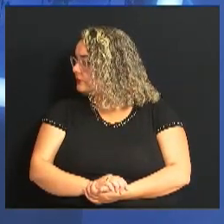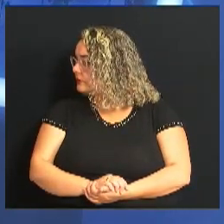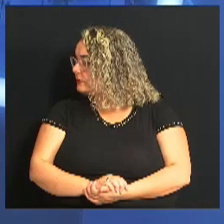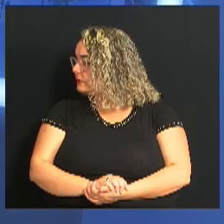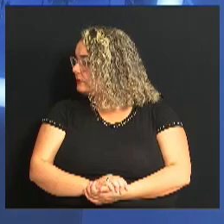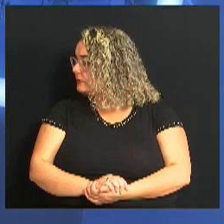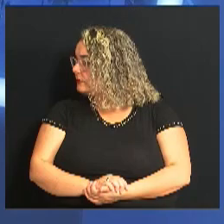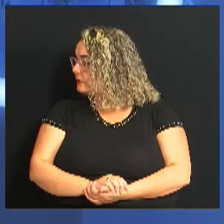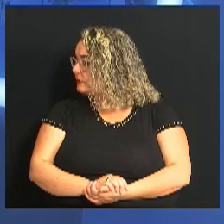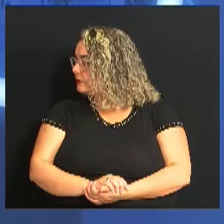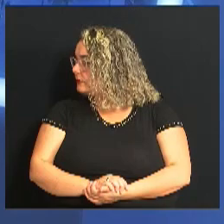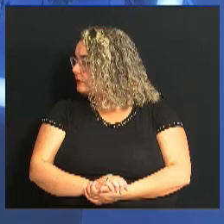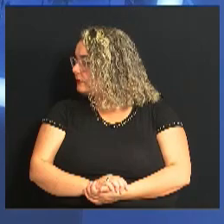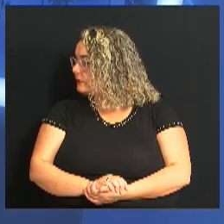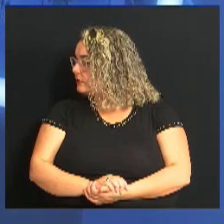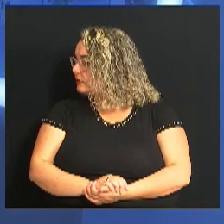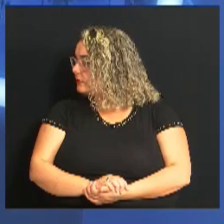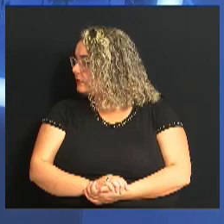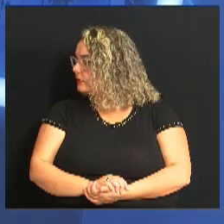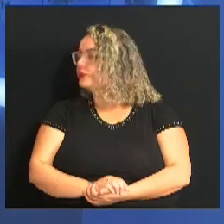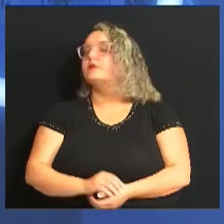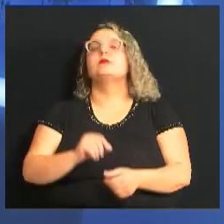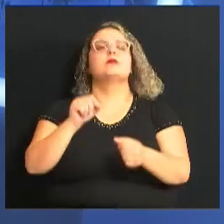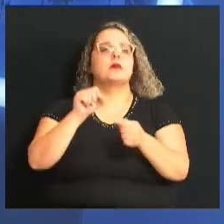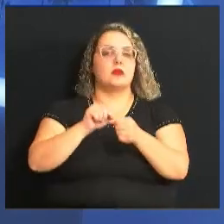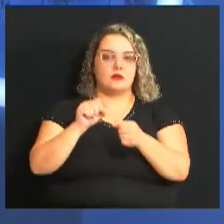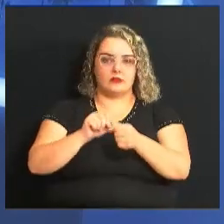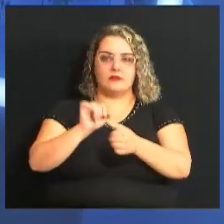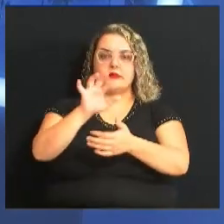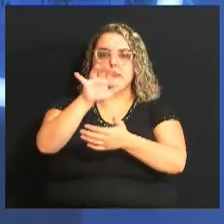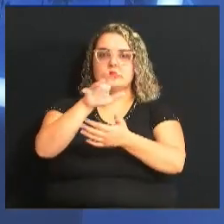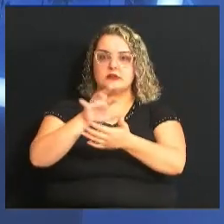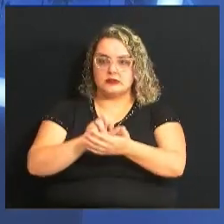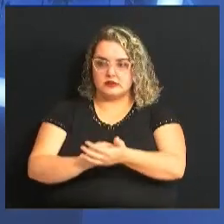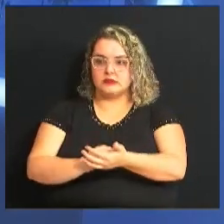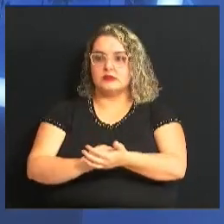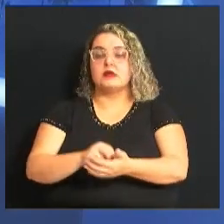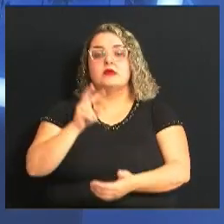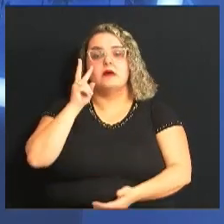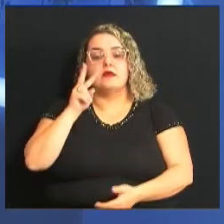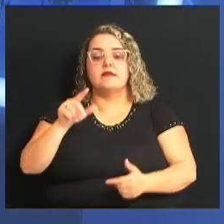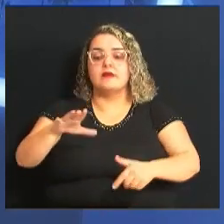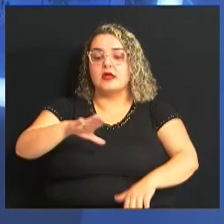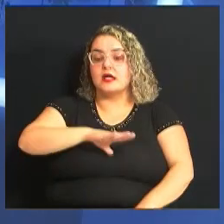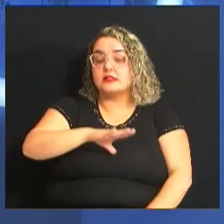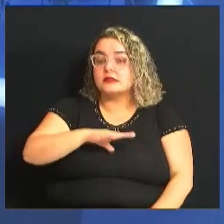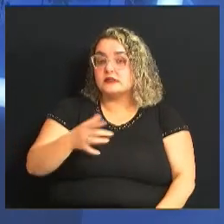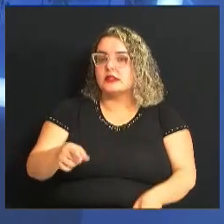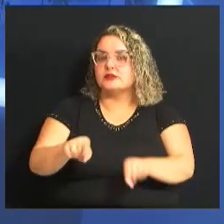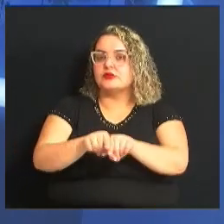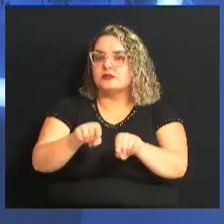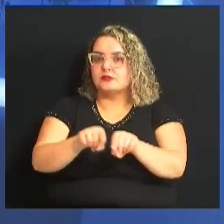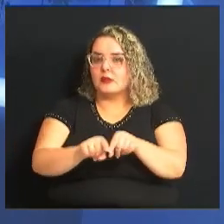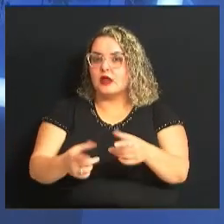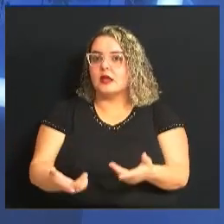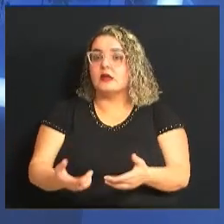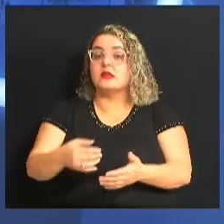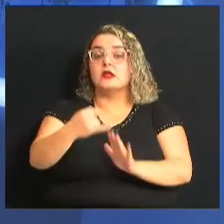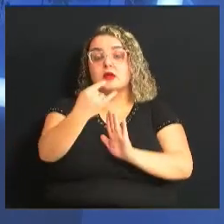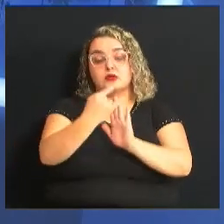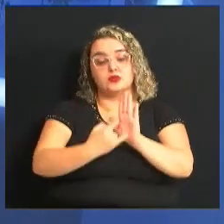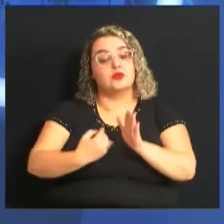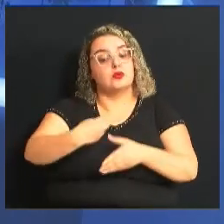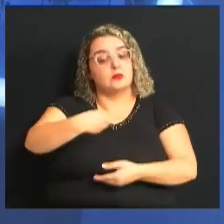www.prt15.mpt.mp.br. Você vai fazer a inscrição e aí você também vai ter que encaminhar alguns documentos. De acordo com a